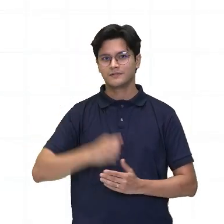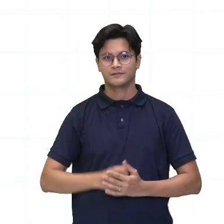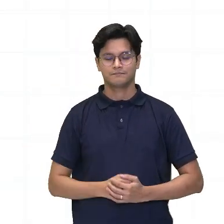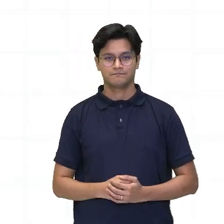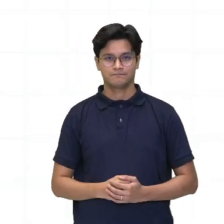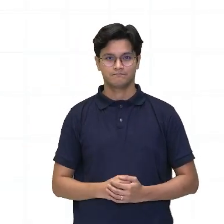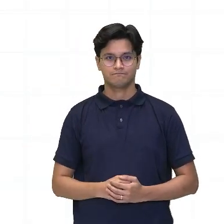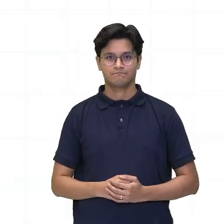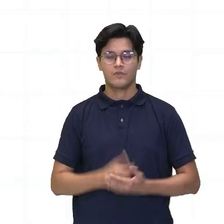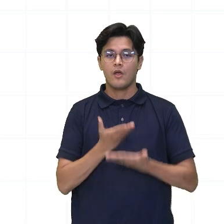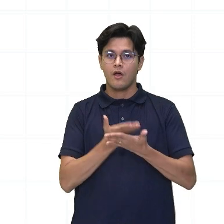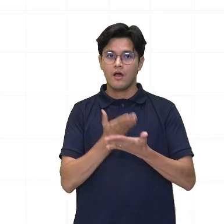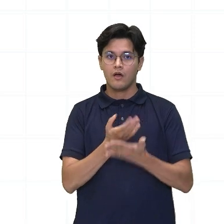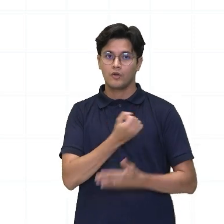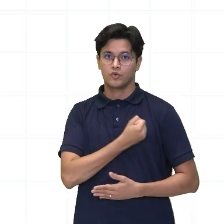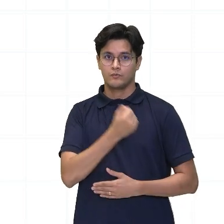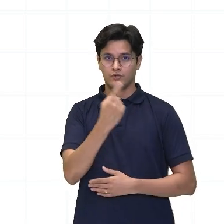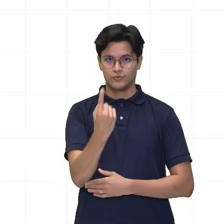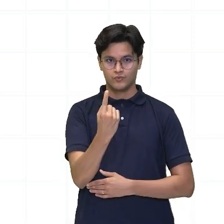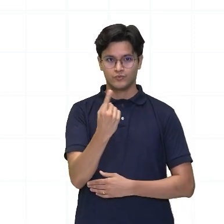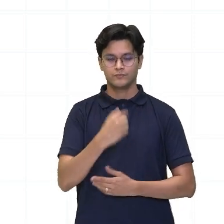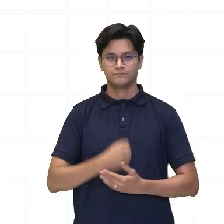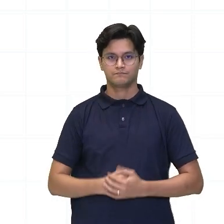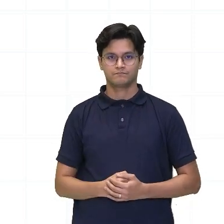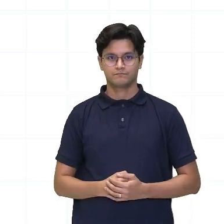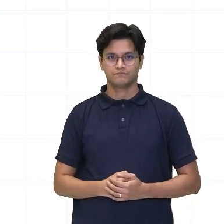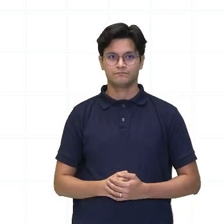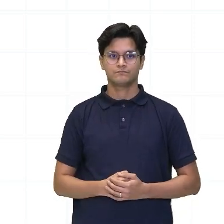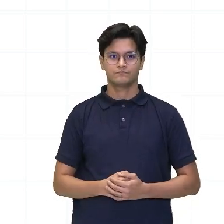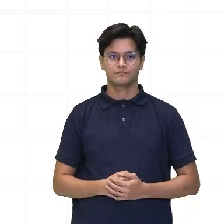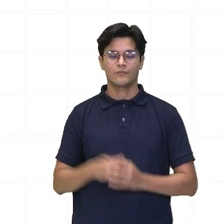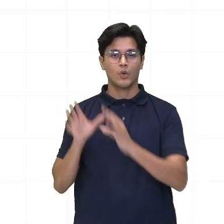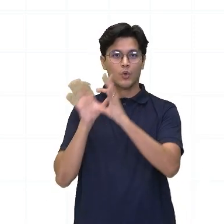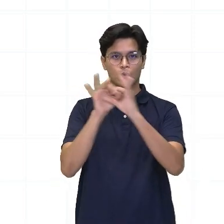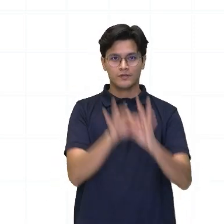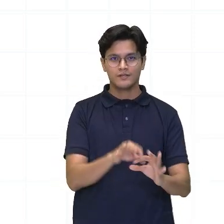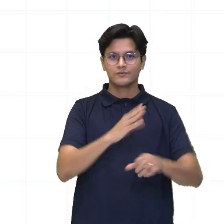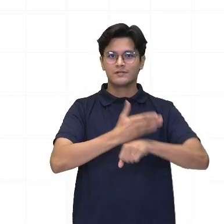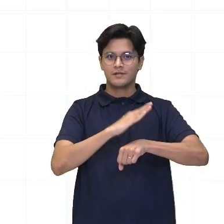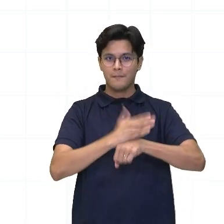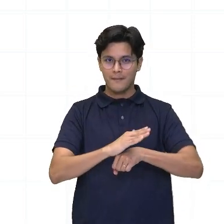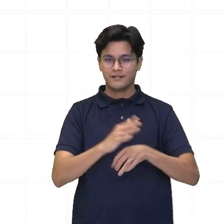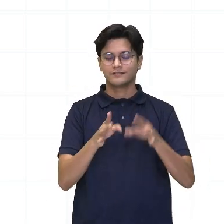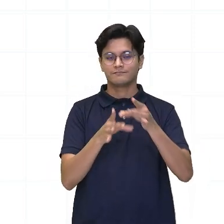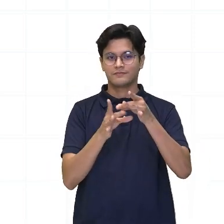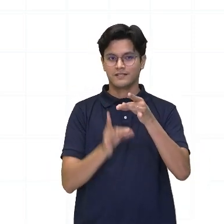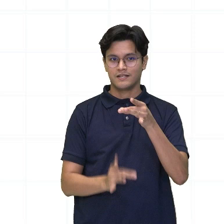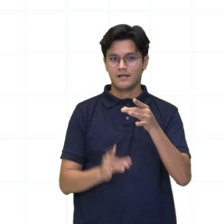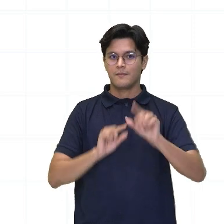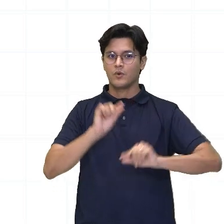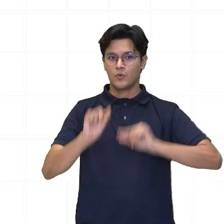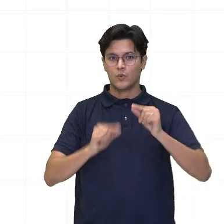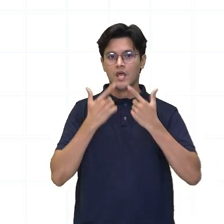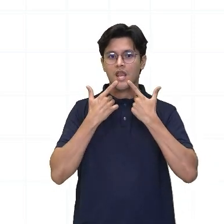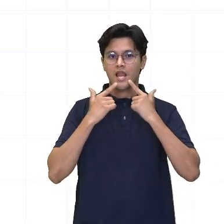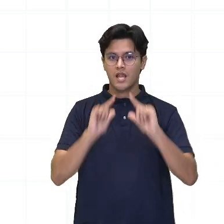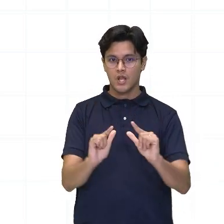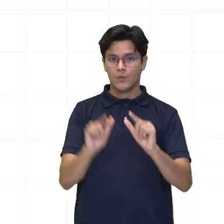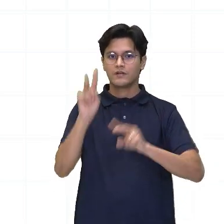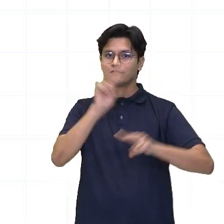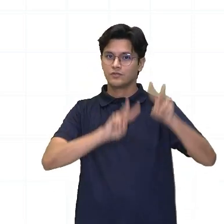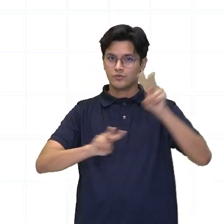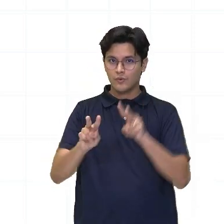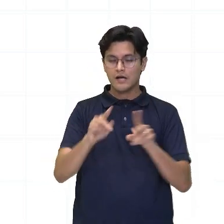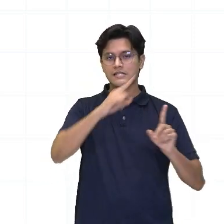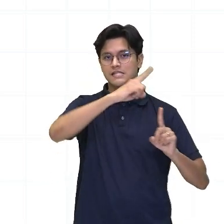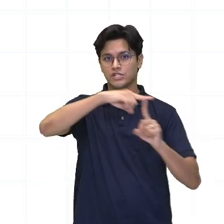nossa aula é a número 1, objeto de conhecimento, contextos e práticas, detalhamento, as linguagens visuais e seus